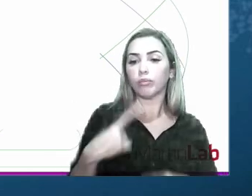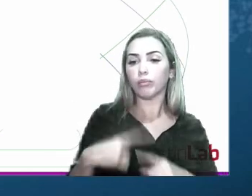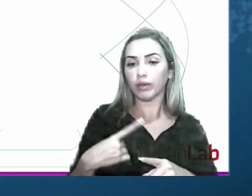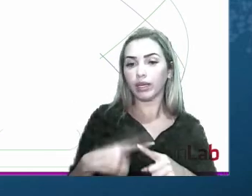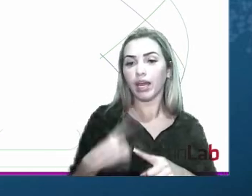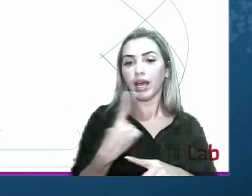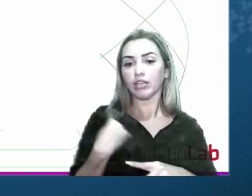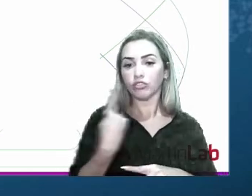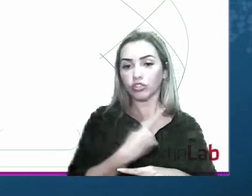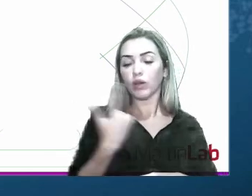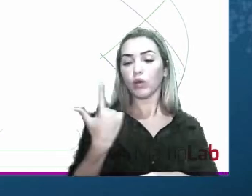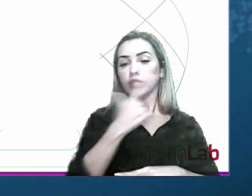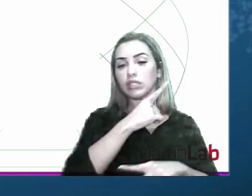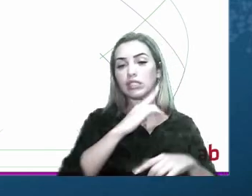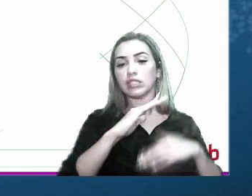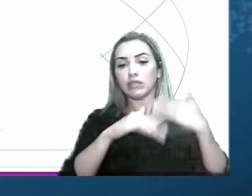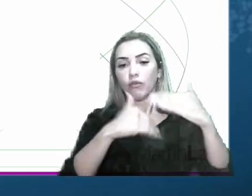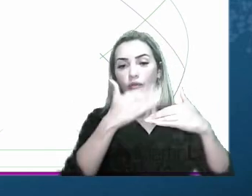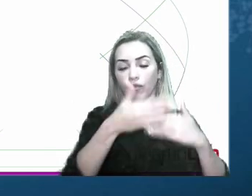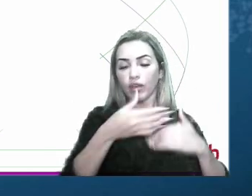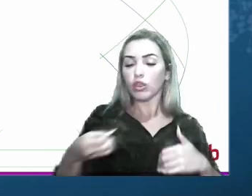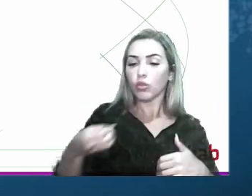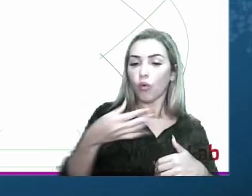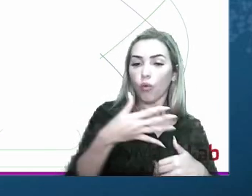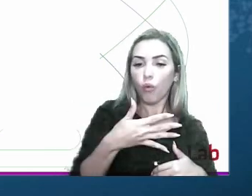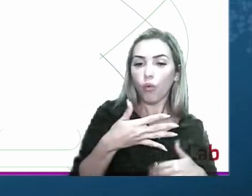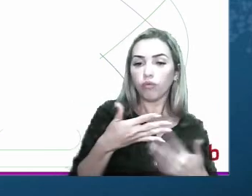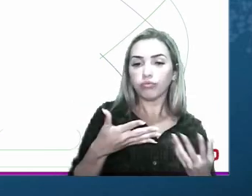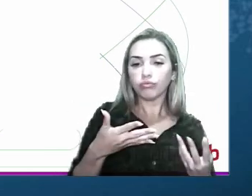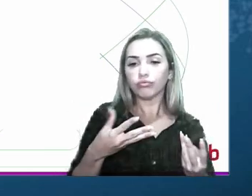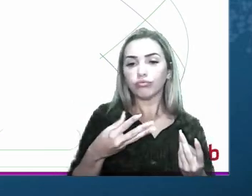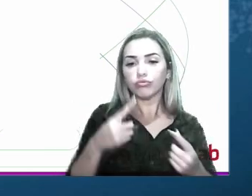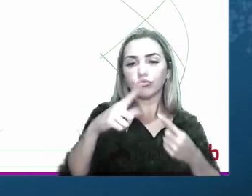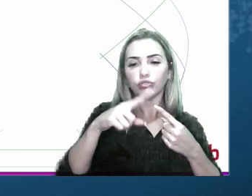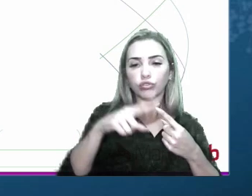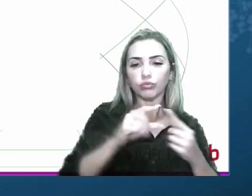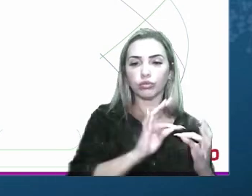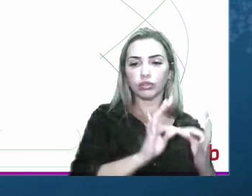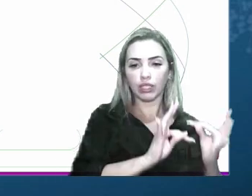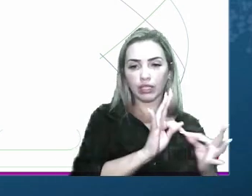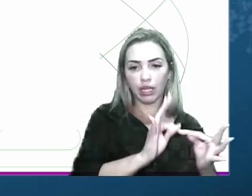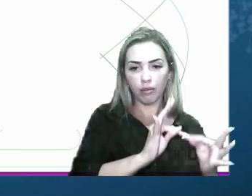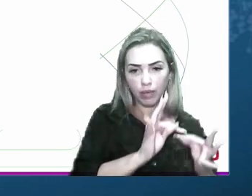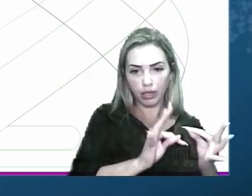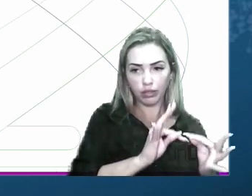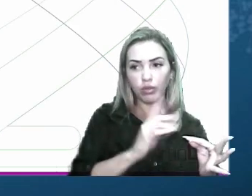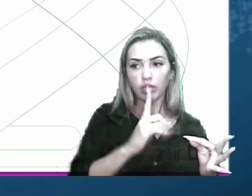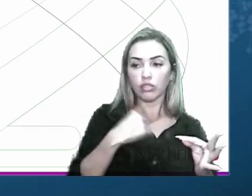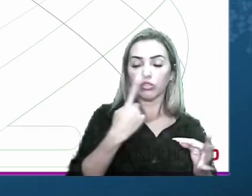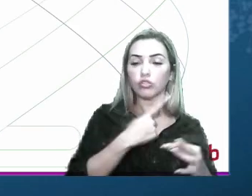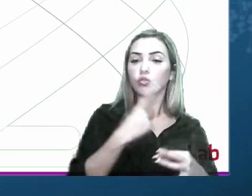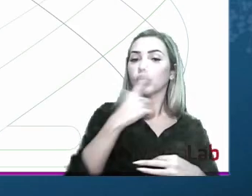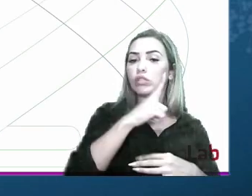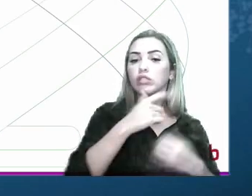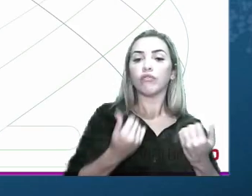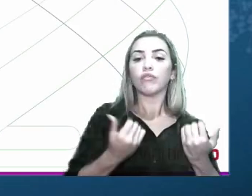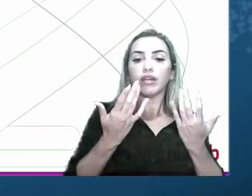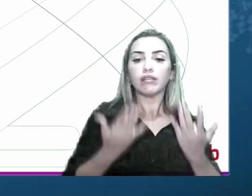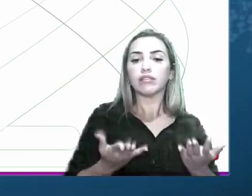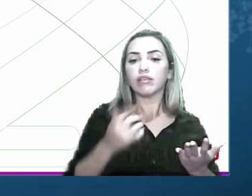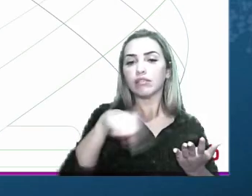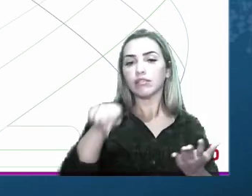vamos desenvolver novos tipos de tratamentos e a gente pode oferecer isso